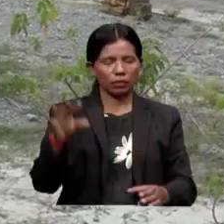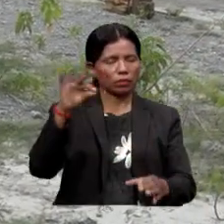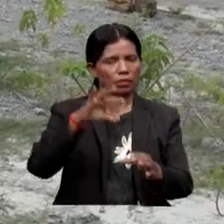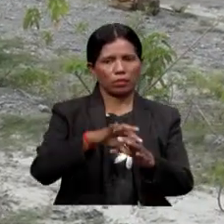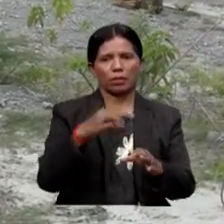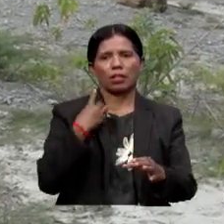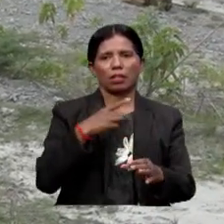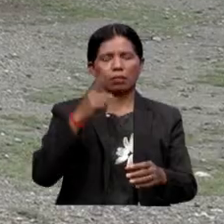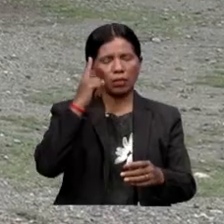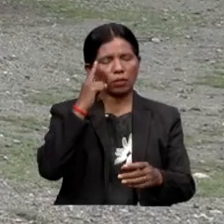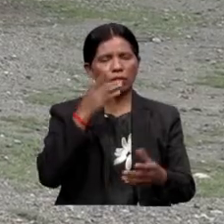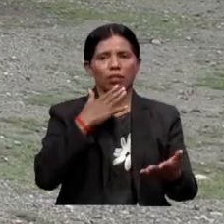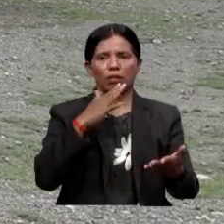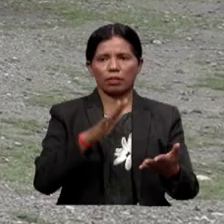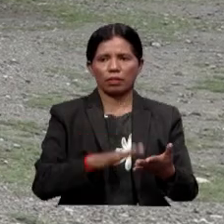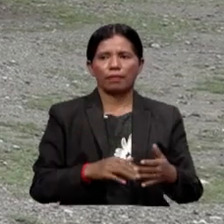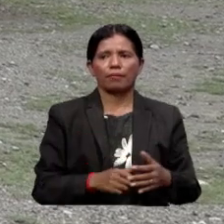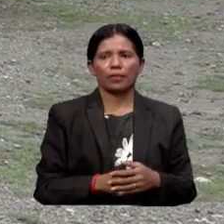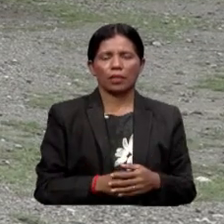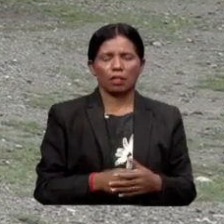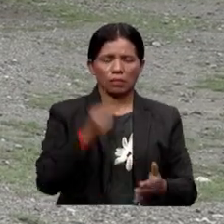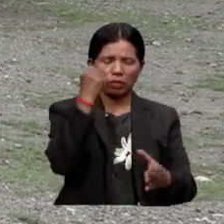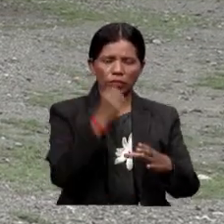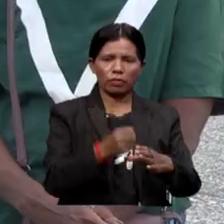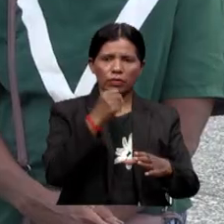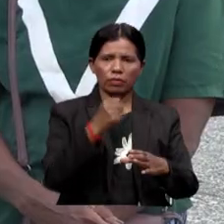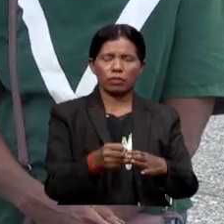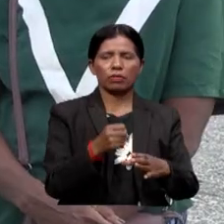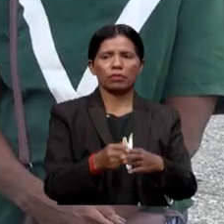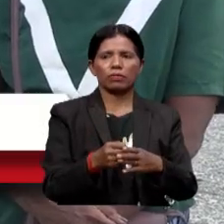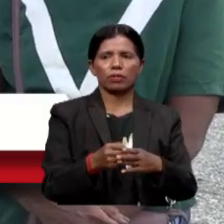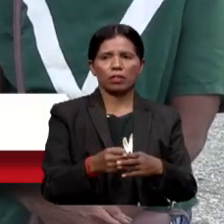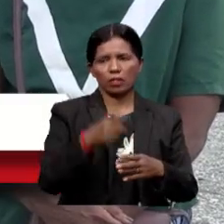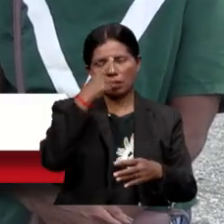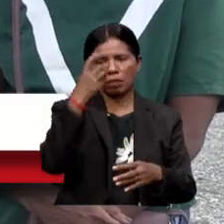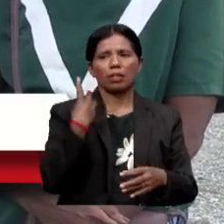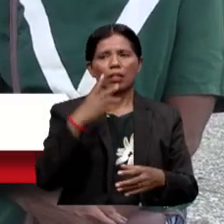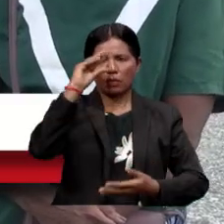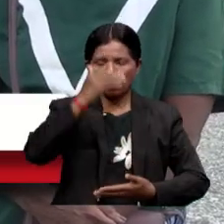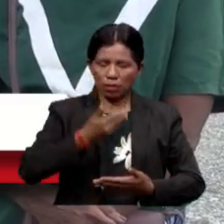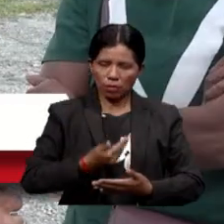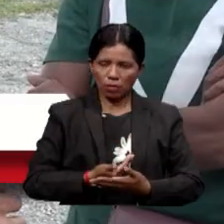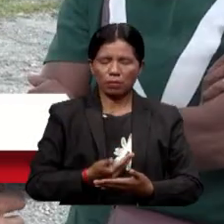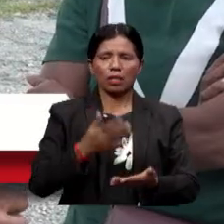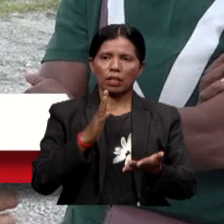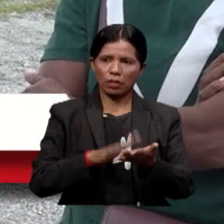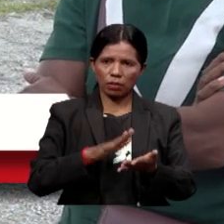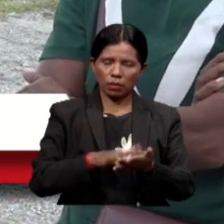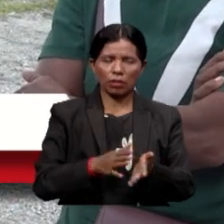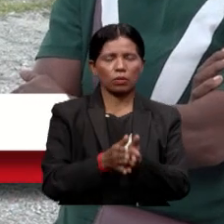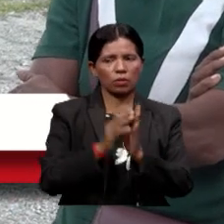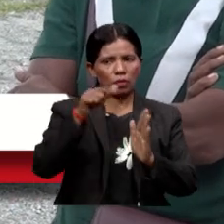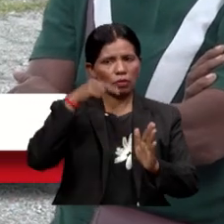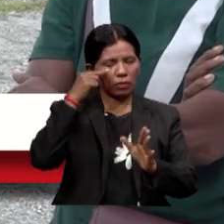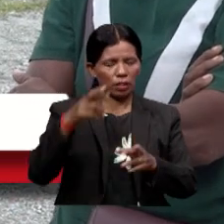ne am noim baladia. Ne fai akar lor-loro ne la belega. Tamba amini oan mo si skola. Usu ba gubernu ba